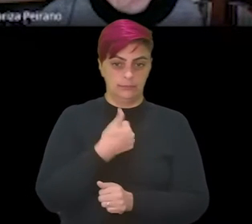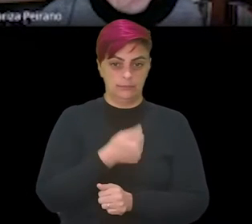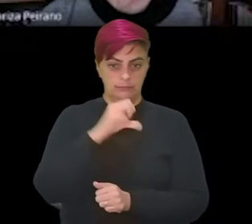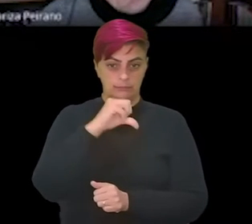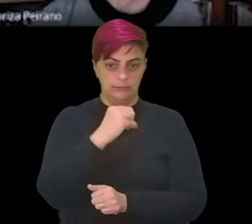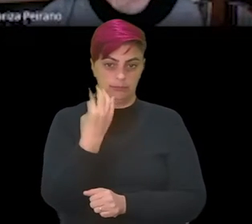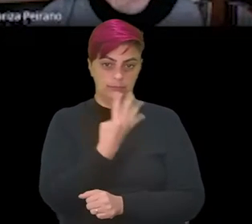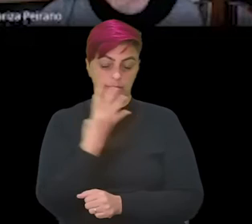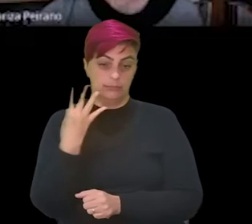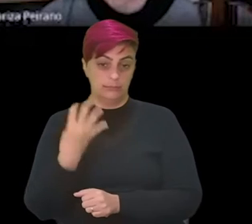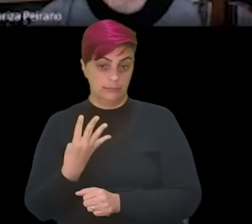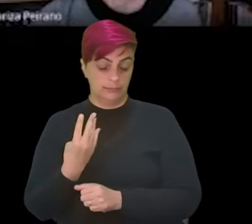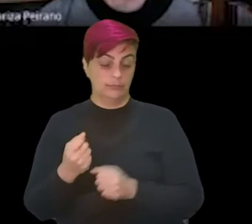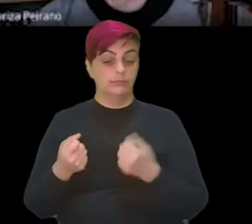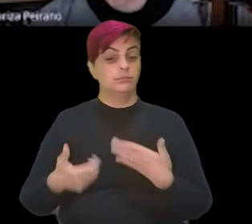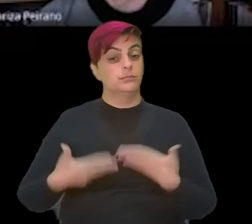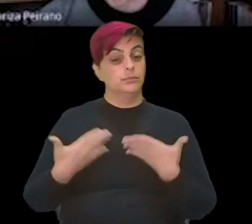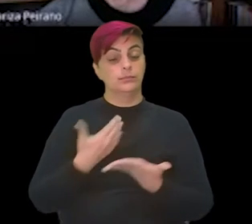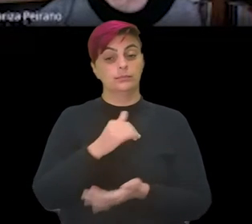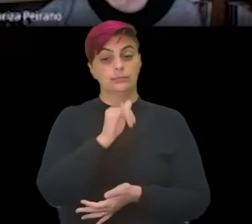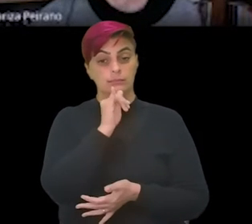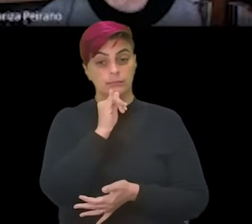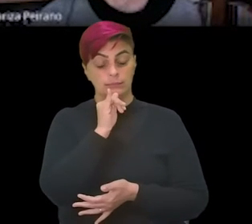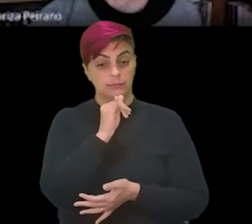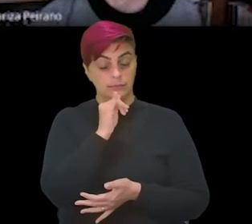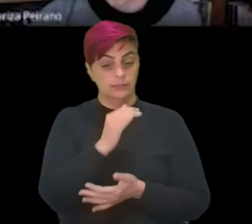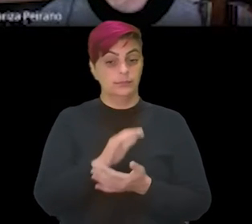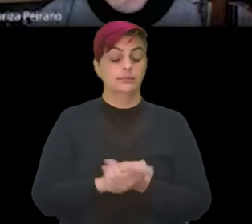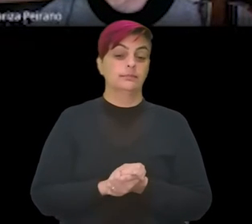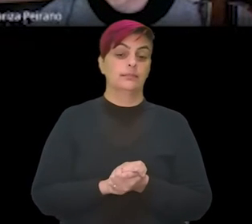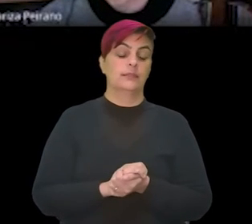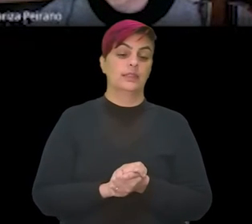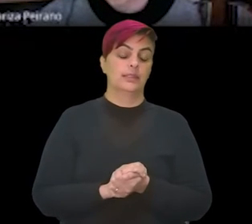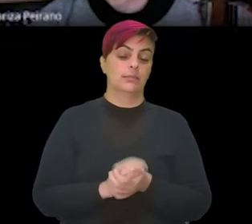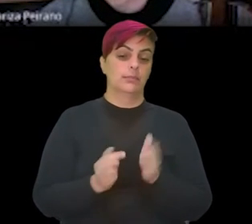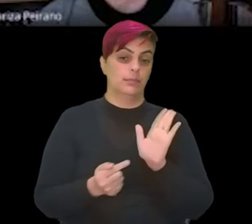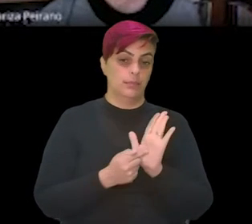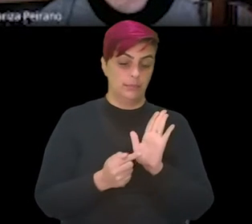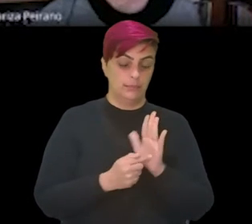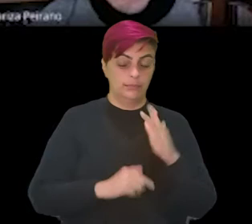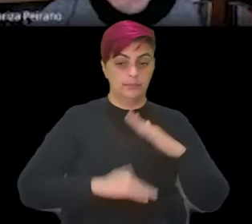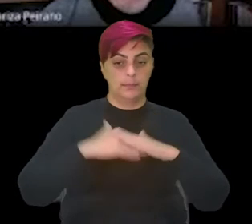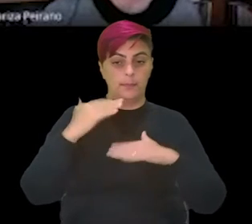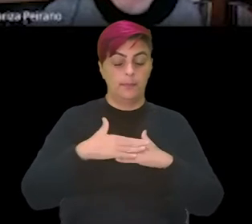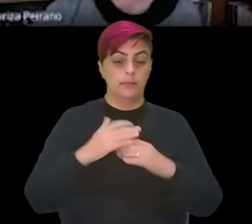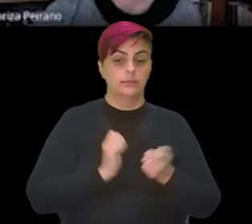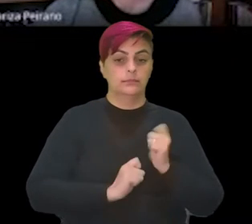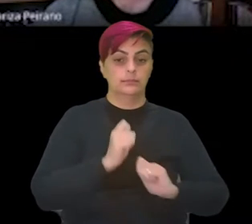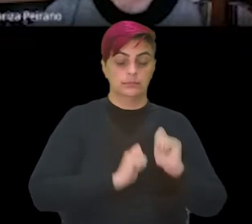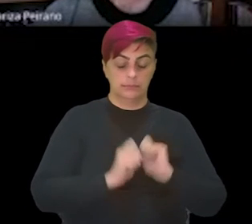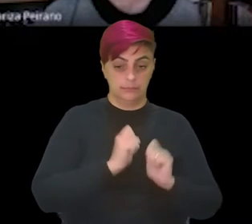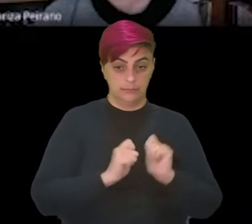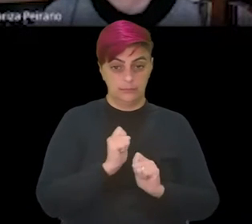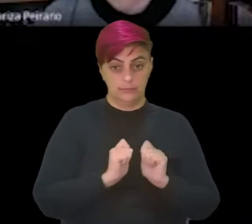em 1944, se inspirou nos exemplos melanésios para indicar como a atividade econômica esteve